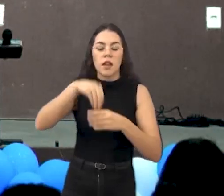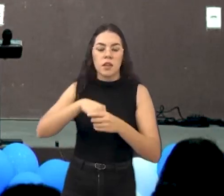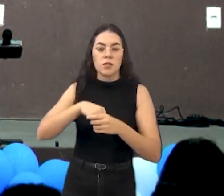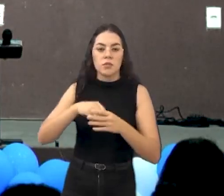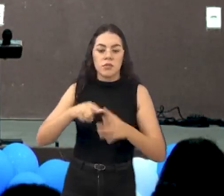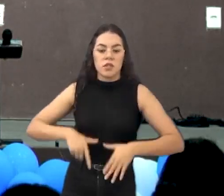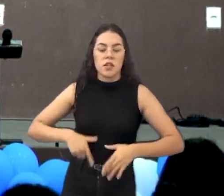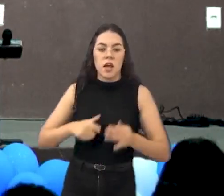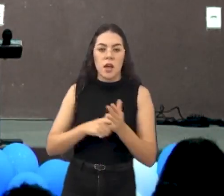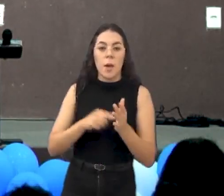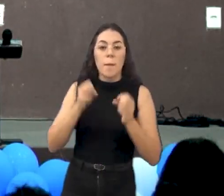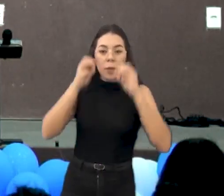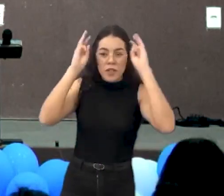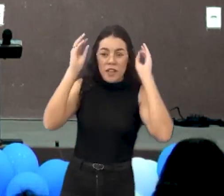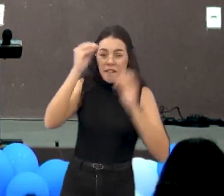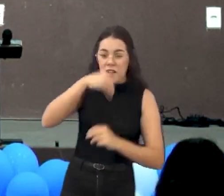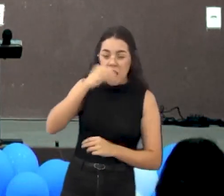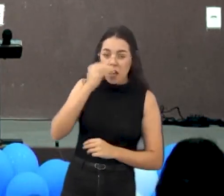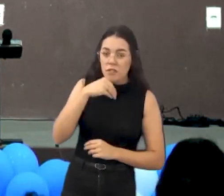Moisés não era um fraco.